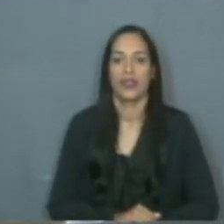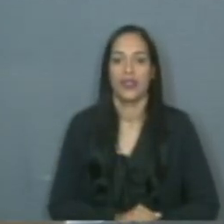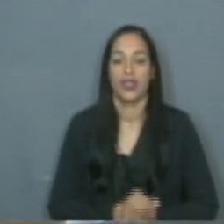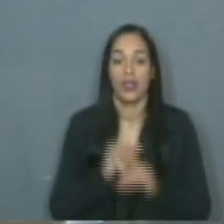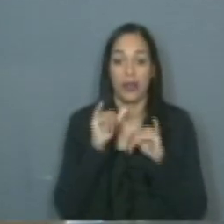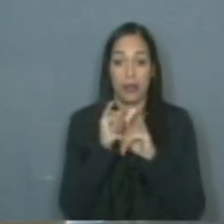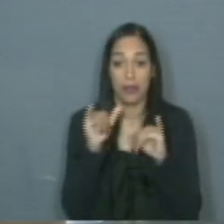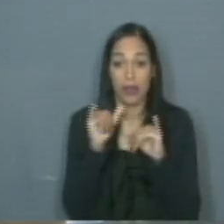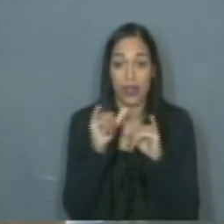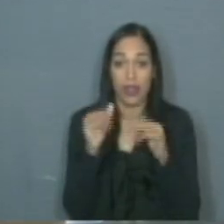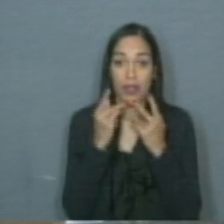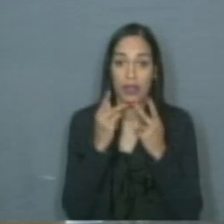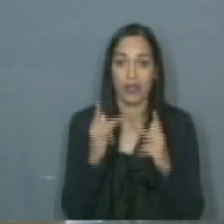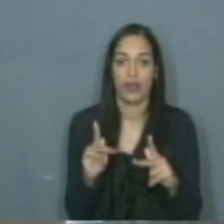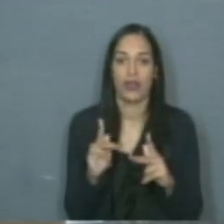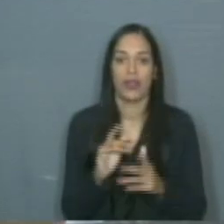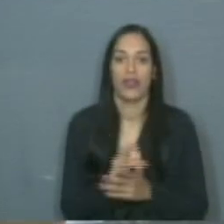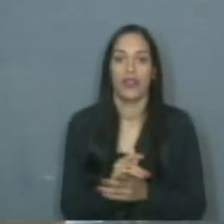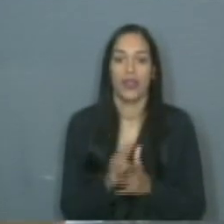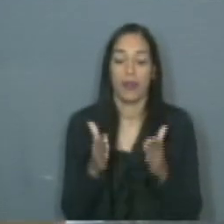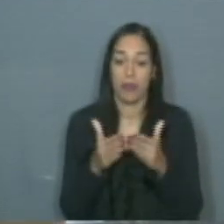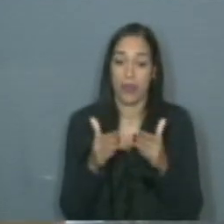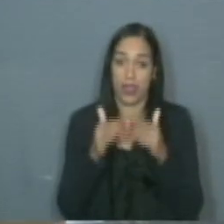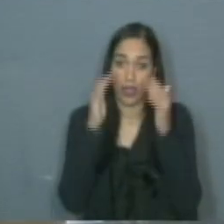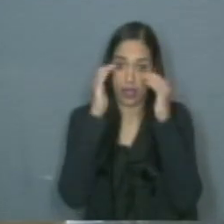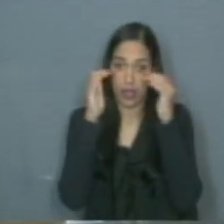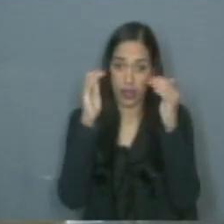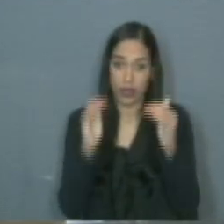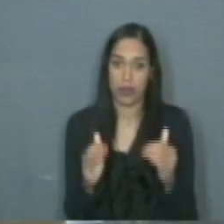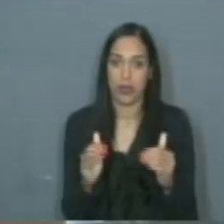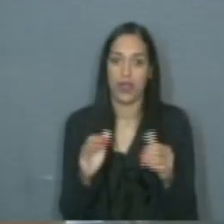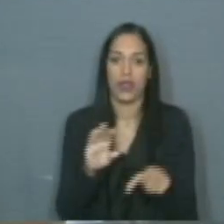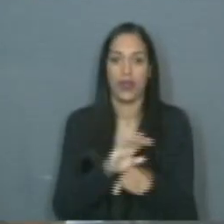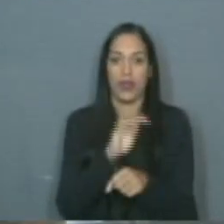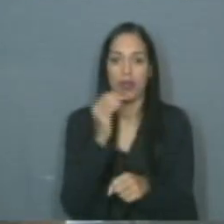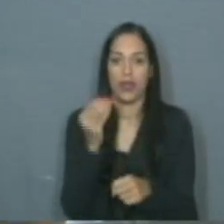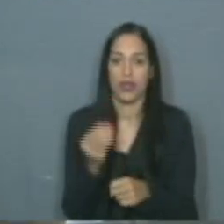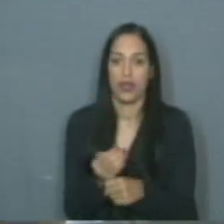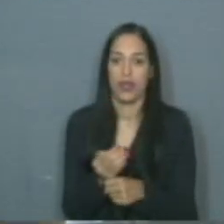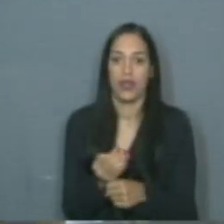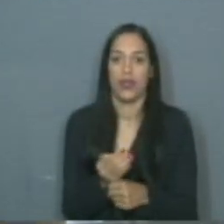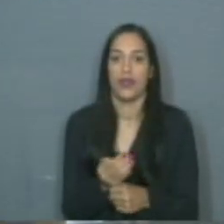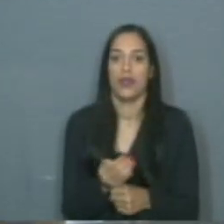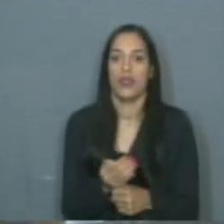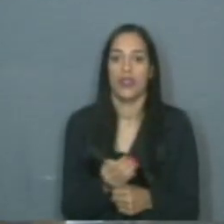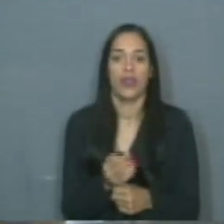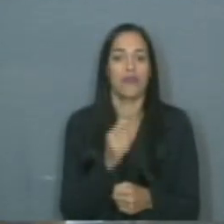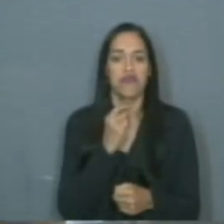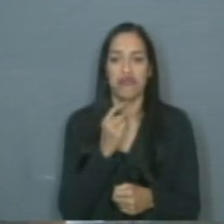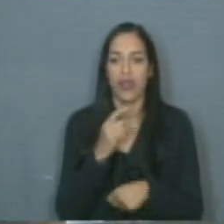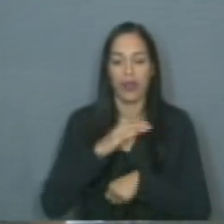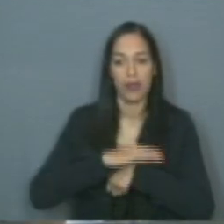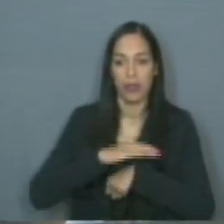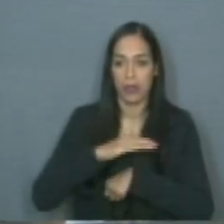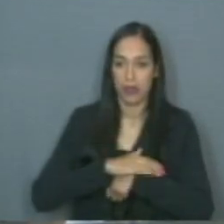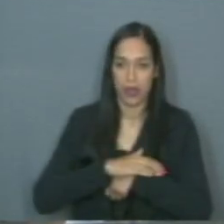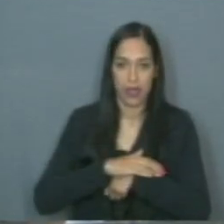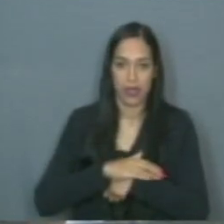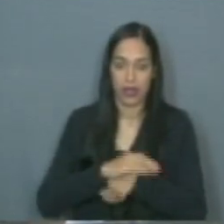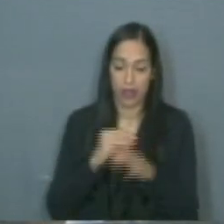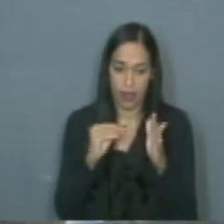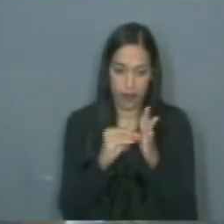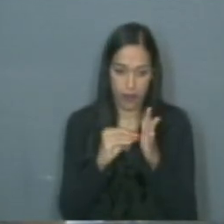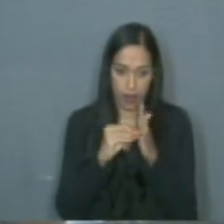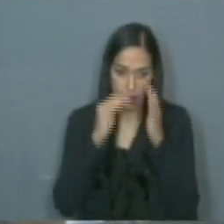prega e demanda respeito para com a casa. Em nenhum momento tratei com